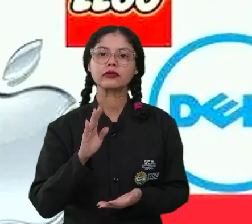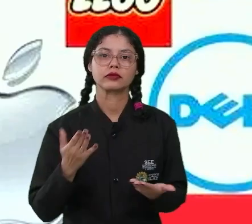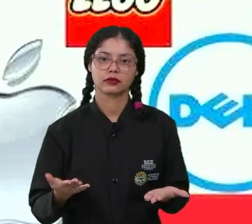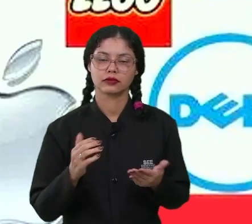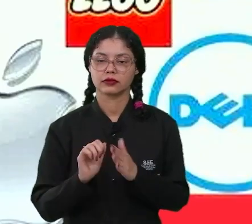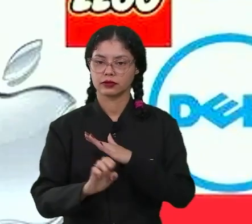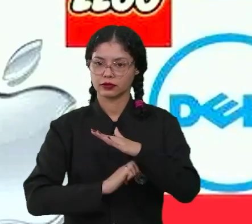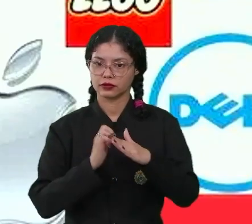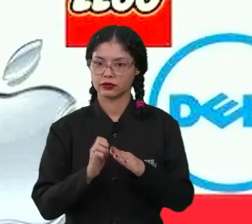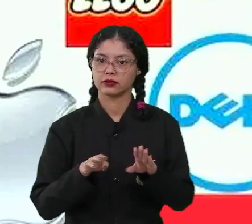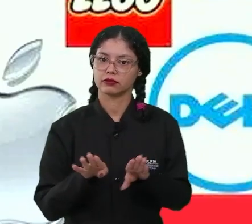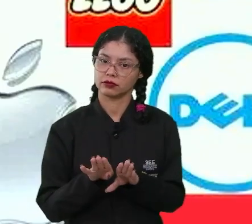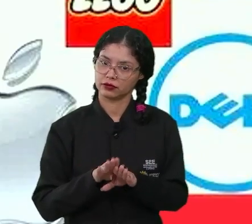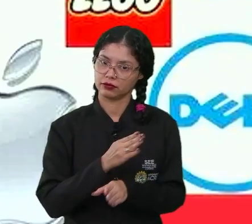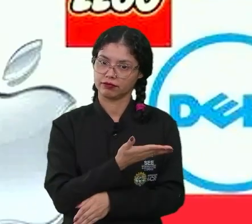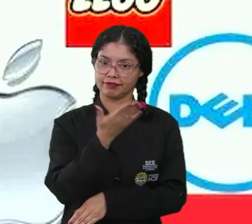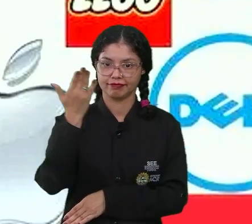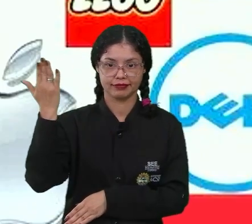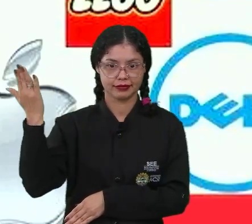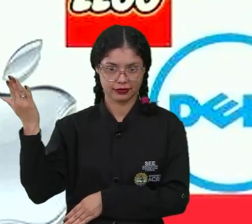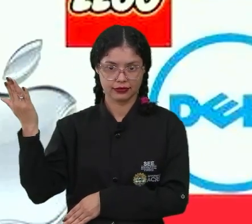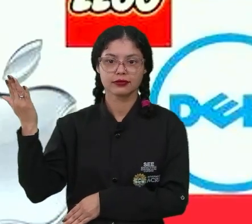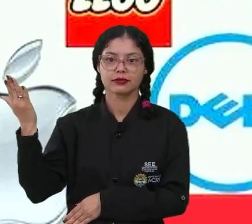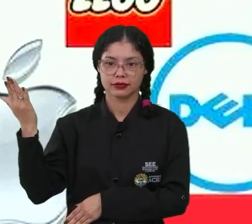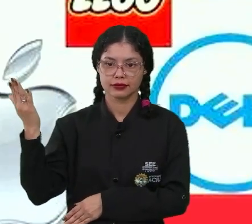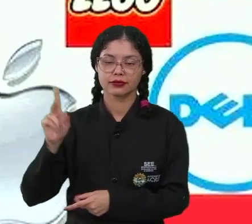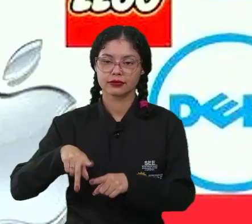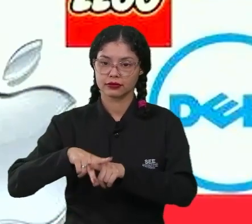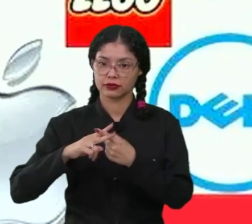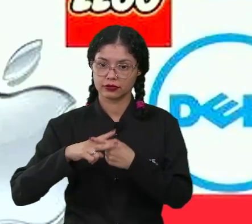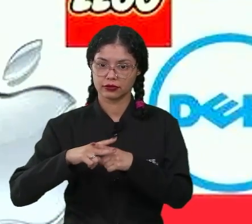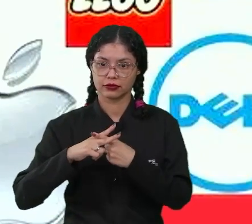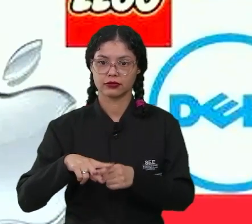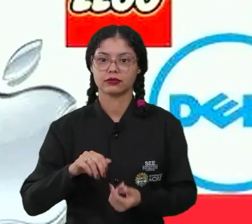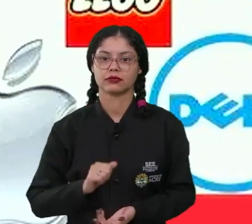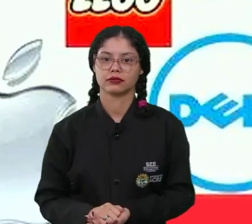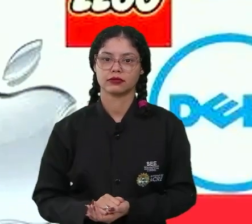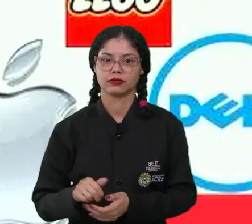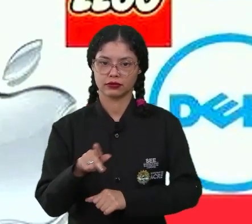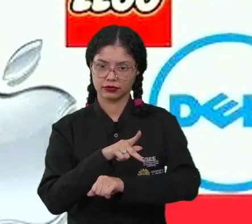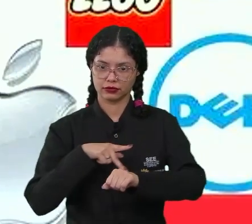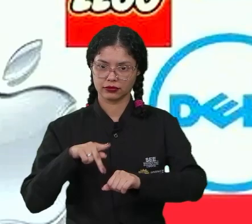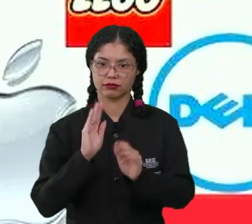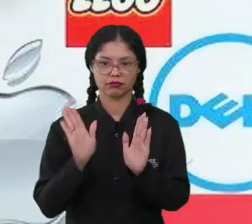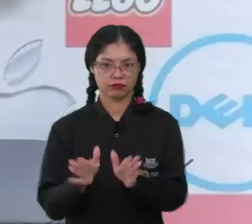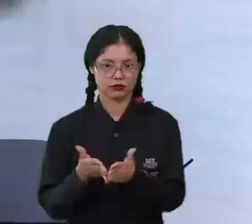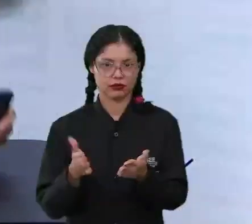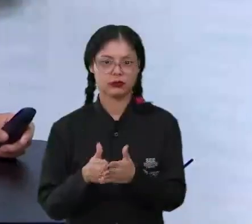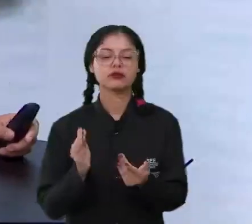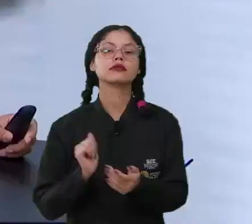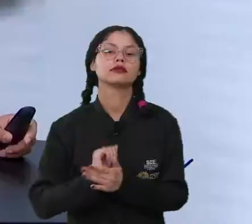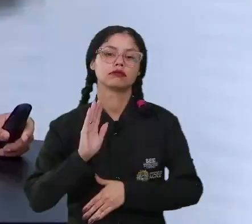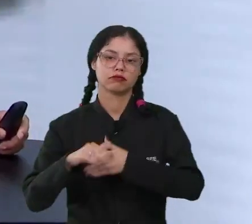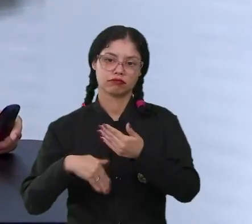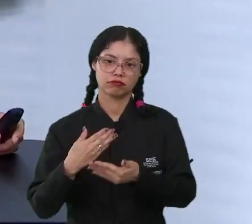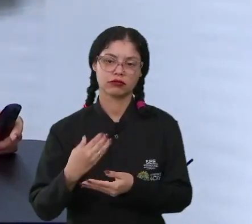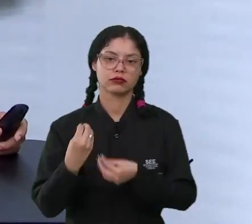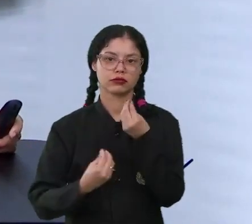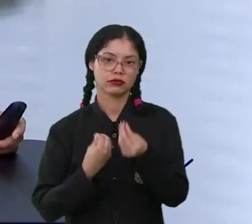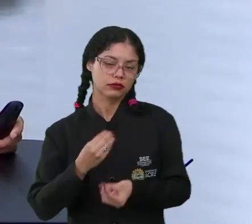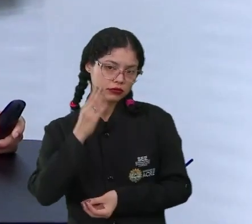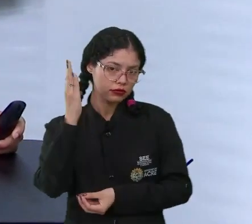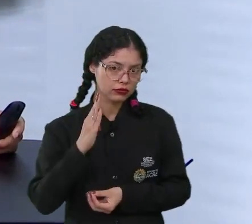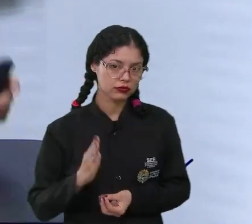essas empresas, elas estão, muitas instaladas em países pobres, em países em desenvolvimento, como é o caso